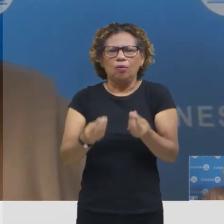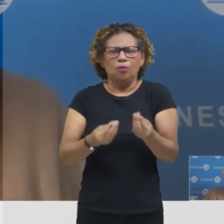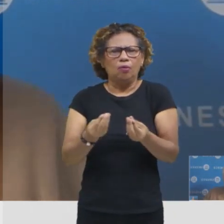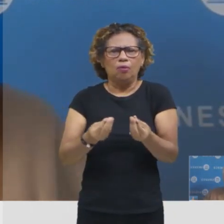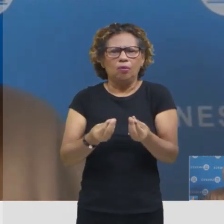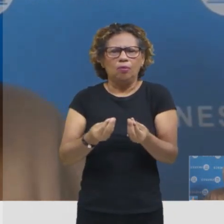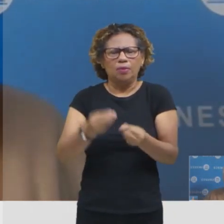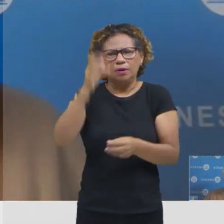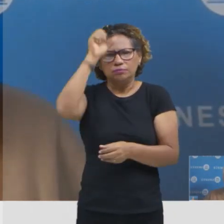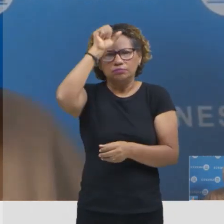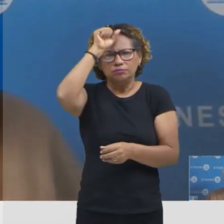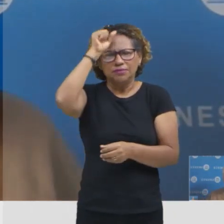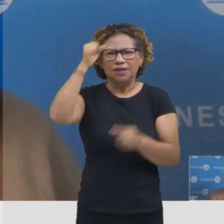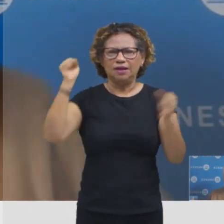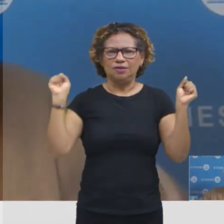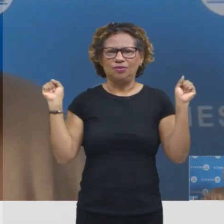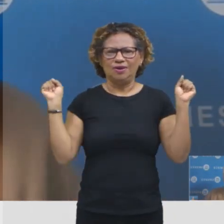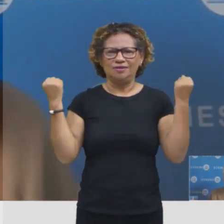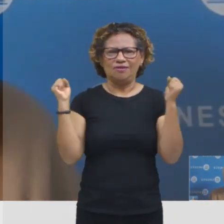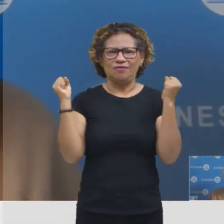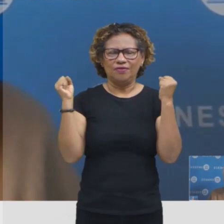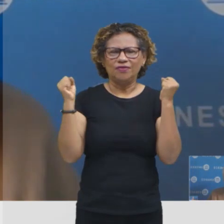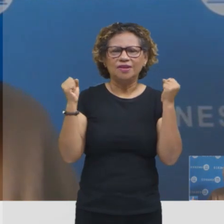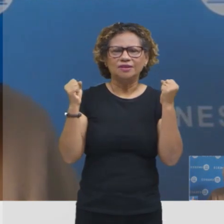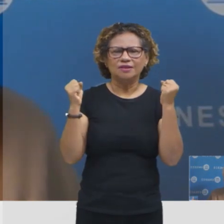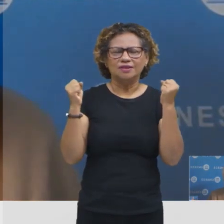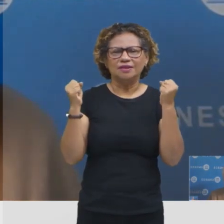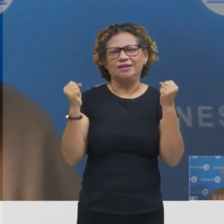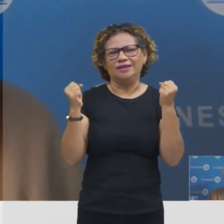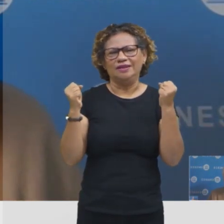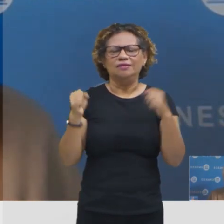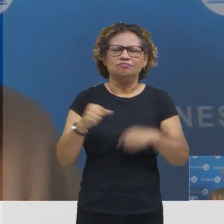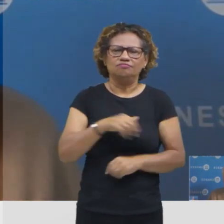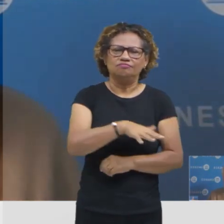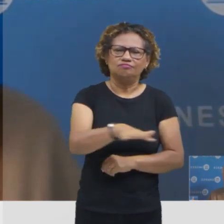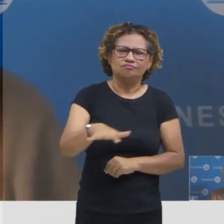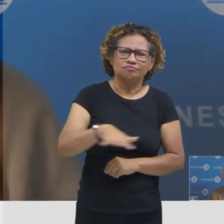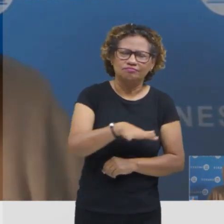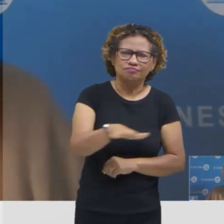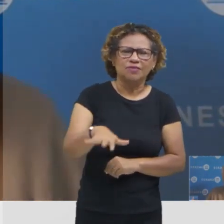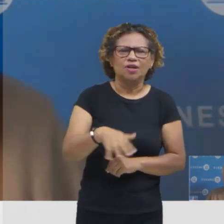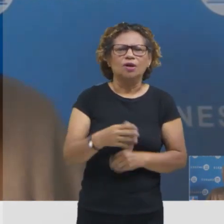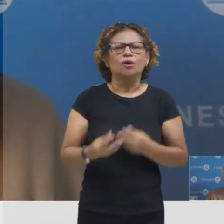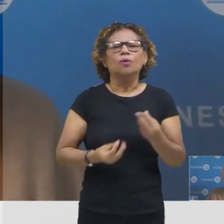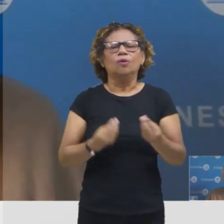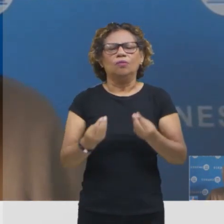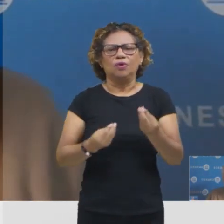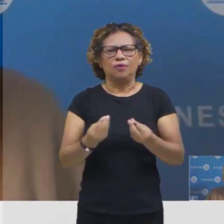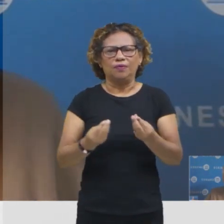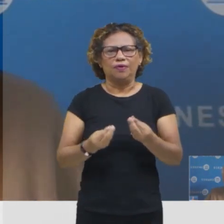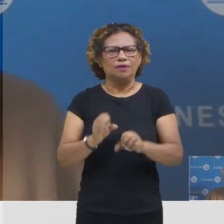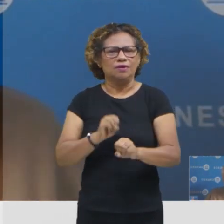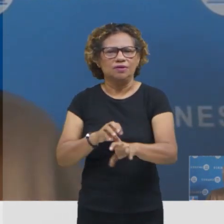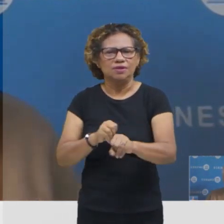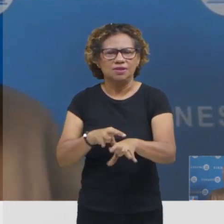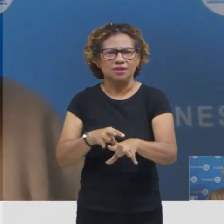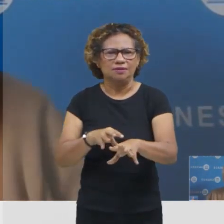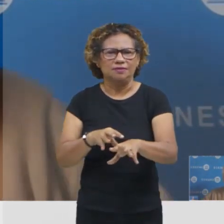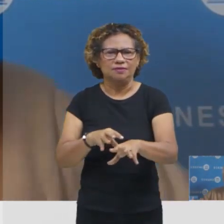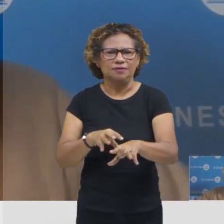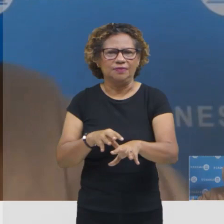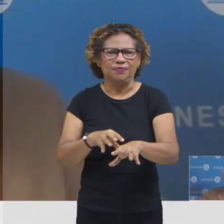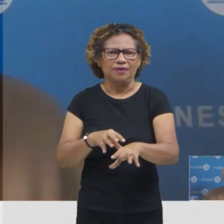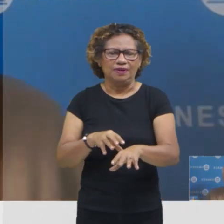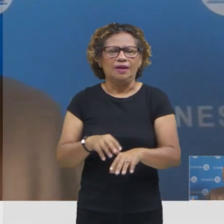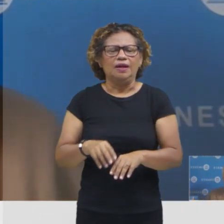aprendizagem na área da educação física unicamente através de ensino remoto. Obviamente é impossível, não é? É